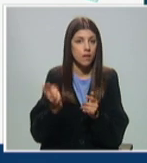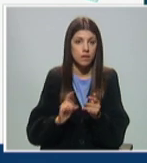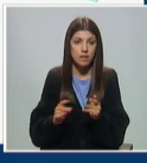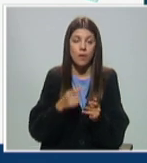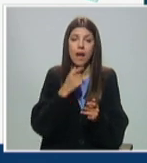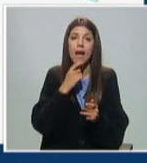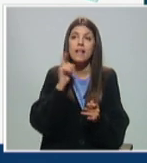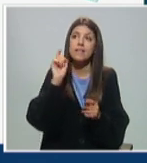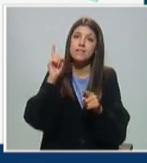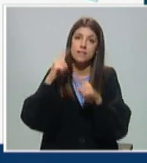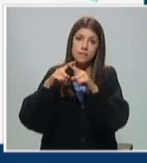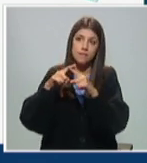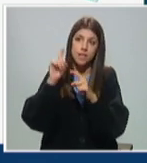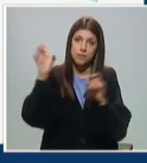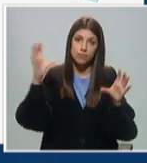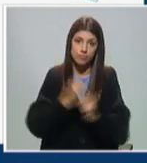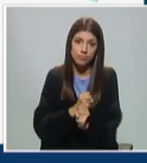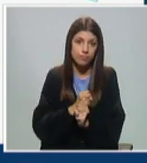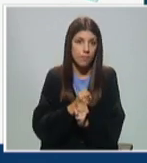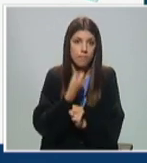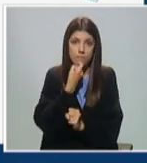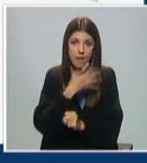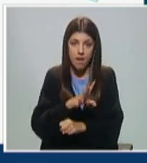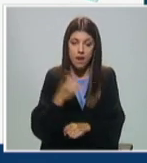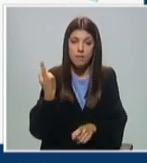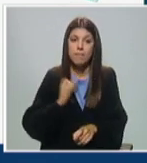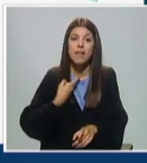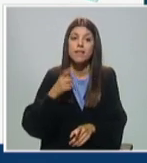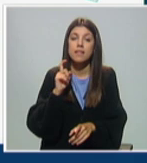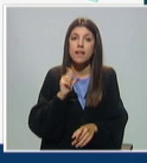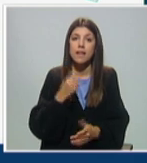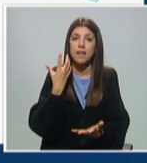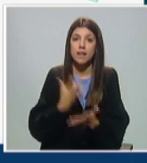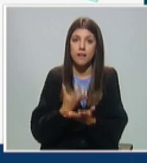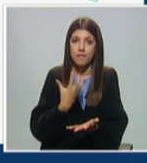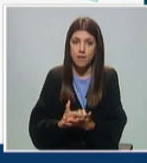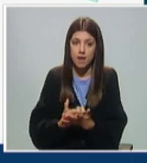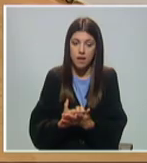sem querer, perdemos tudo o que já fizemos. Portanto, não se esqueçam de gravar.